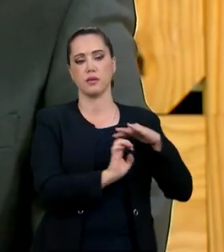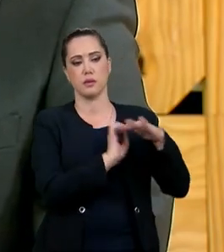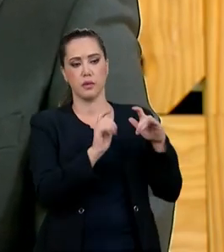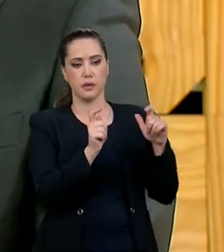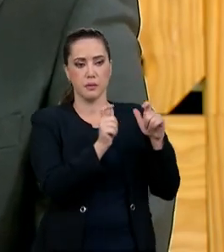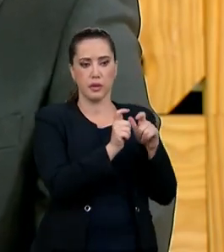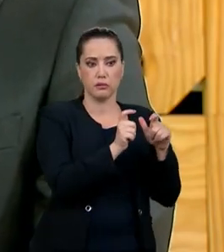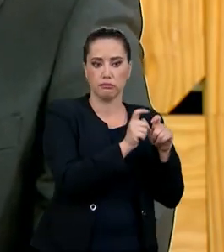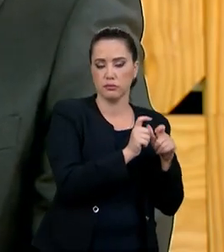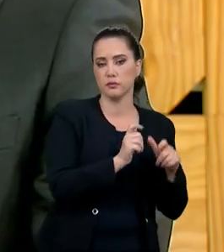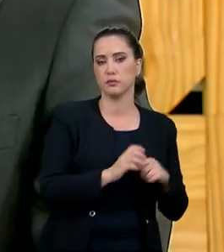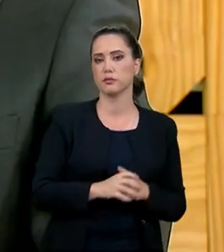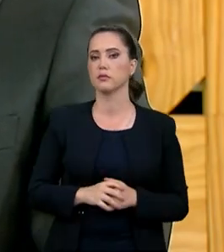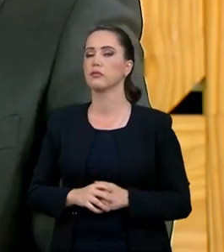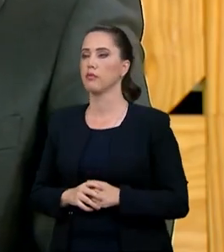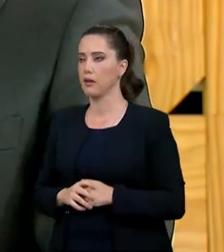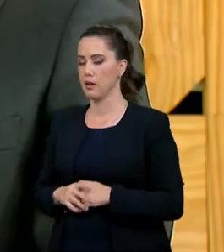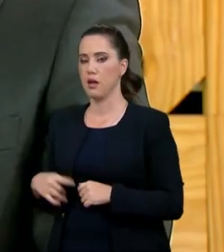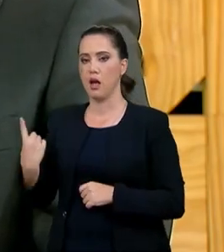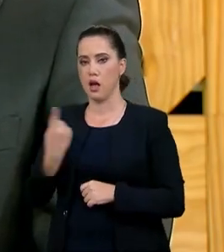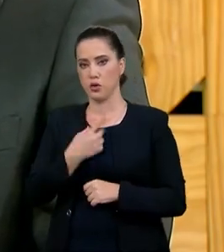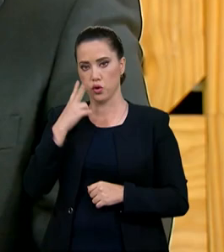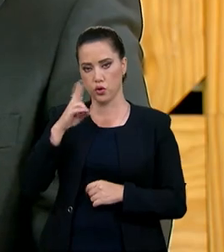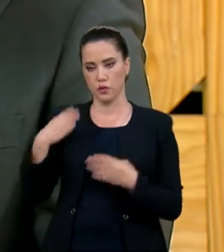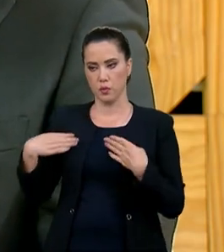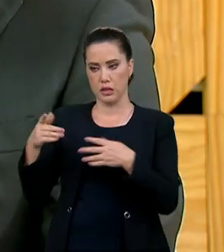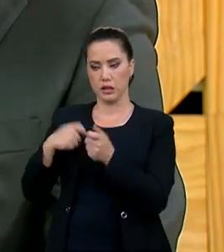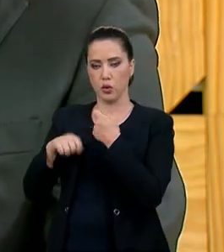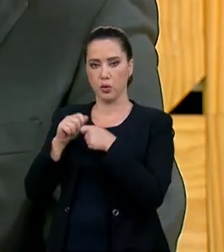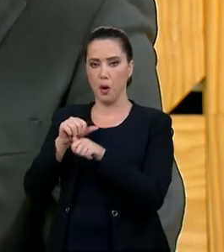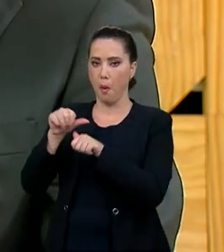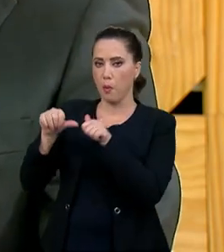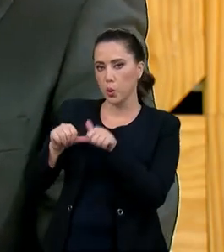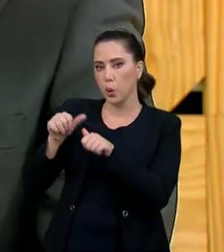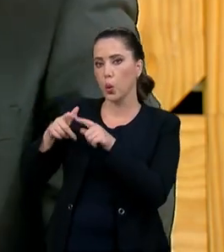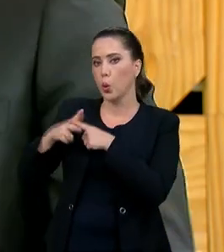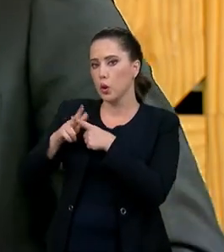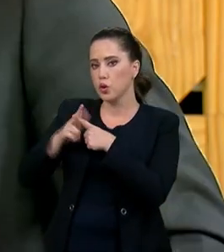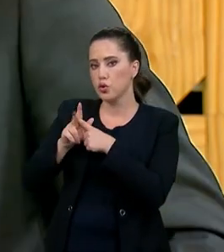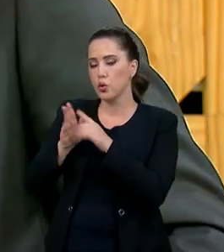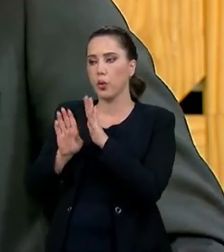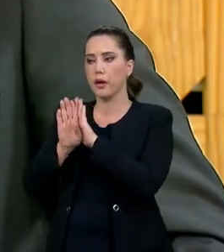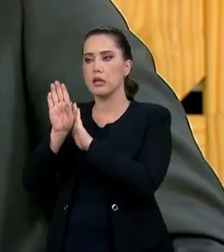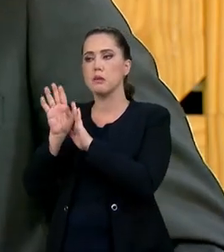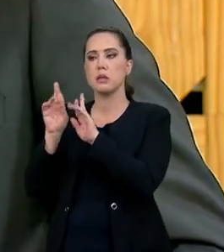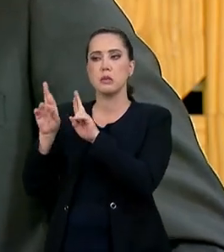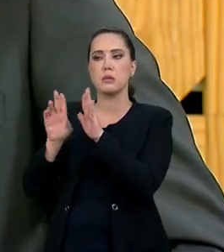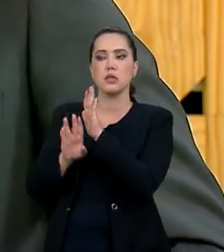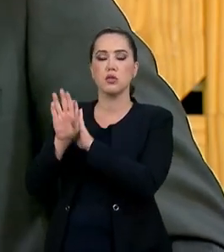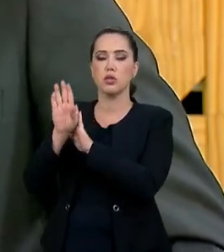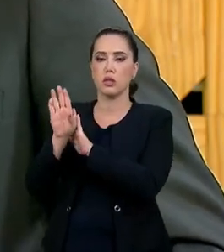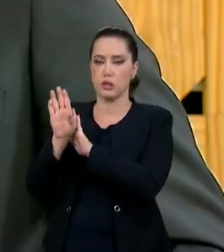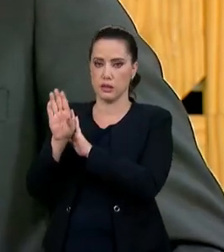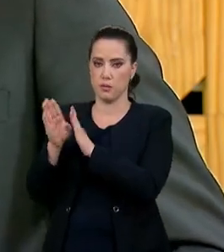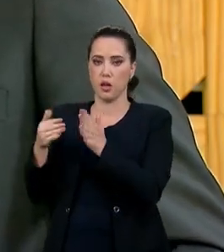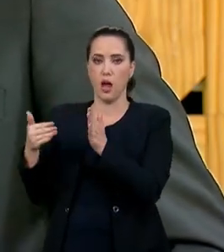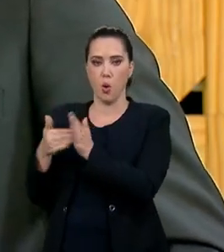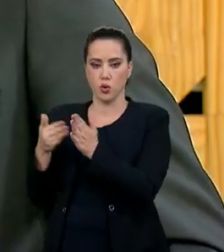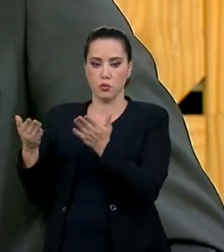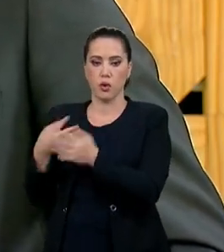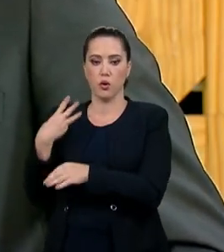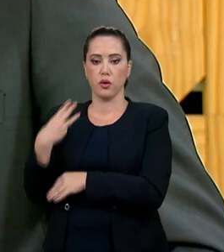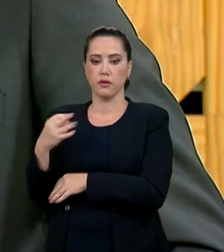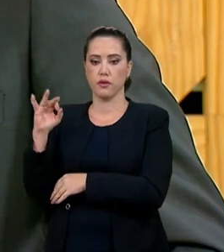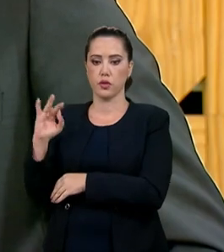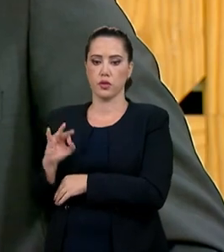algumas vezes o crescimento da economia para 2022 e a última estimativa é um crescimento de 3%. O Banco Mundial,